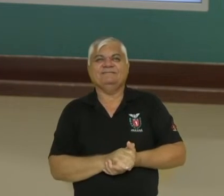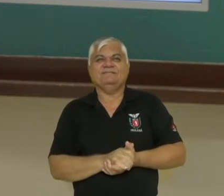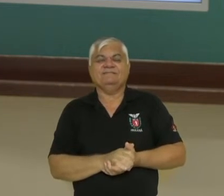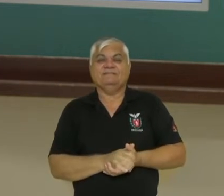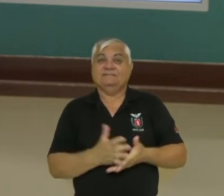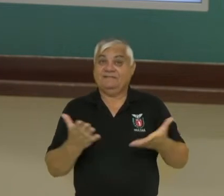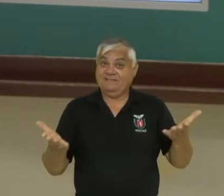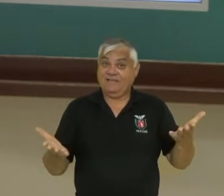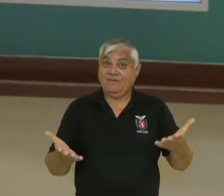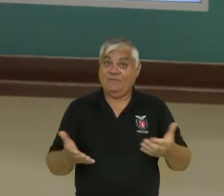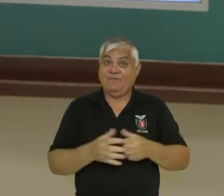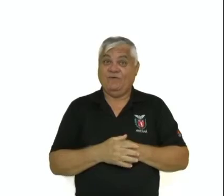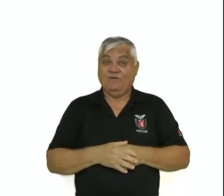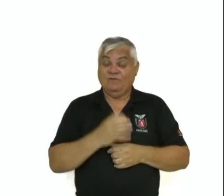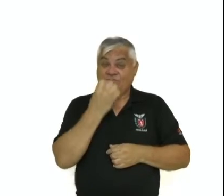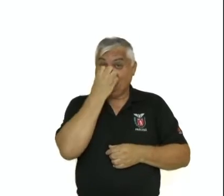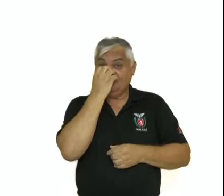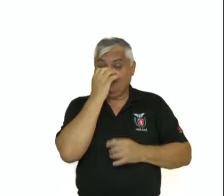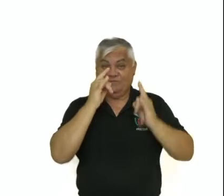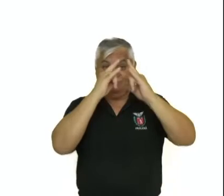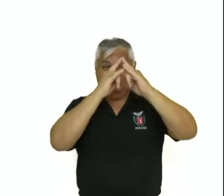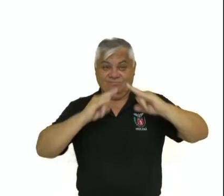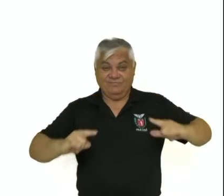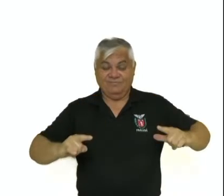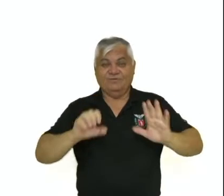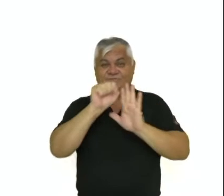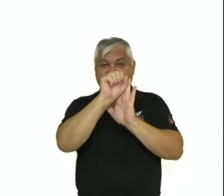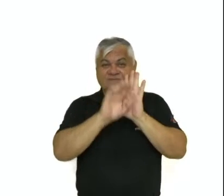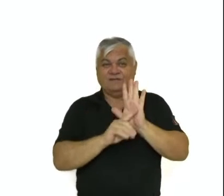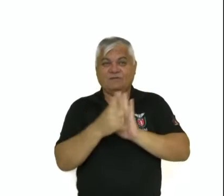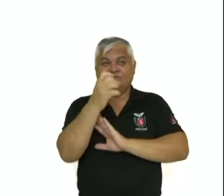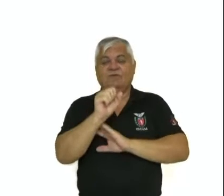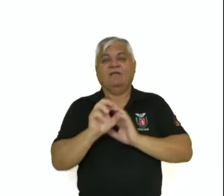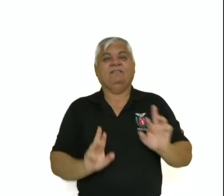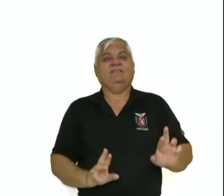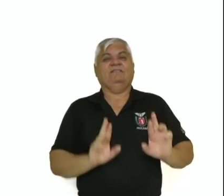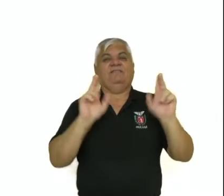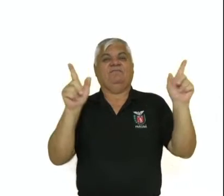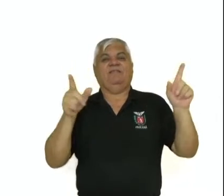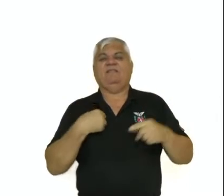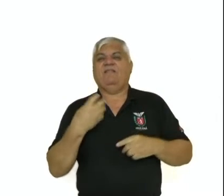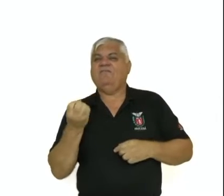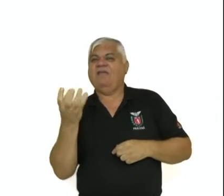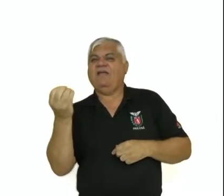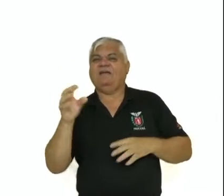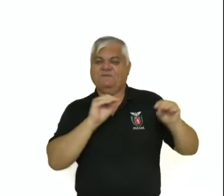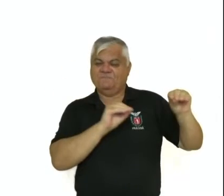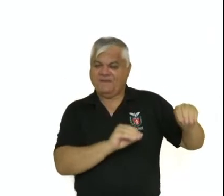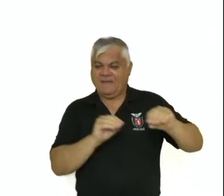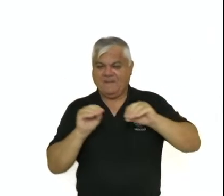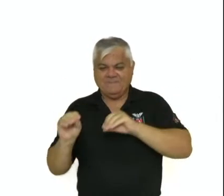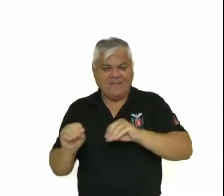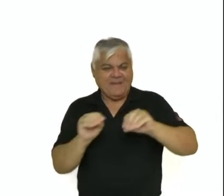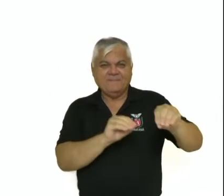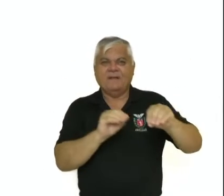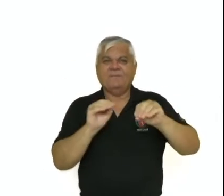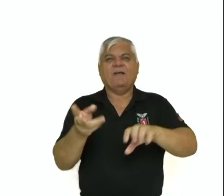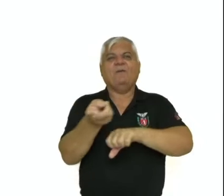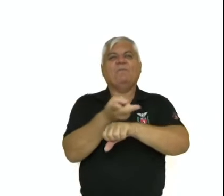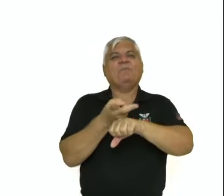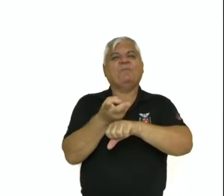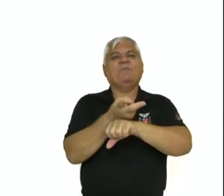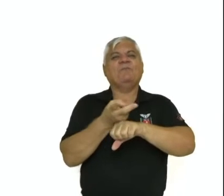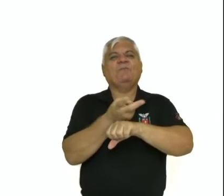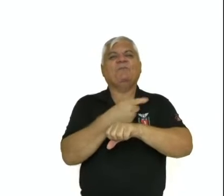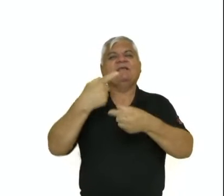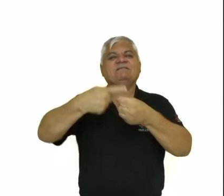dizer que o circo moderno, que vem desde o século XVIII, é diferente, viaja de cidade em cidade à procura de novas